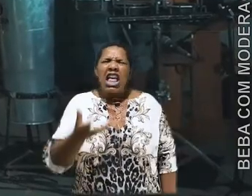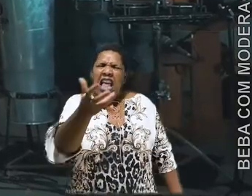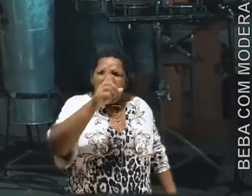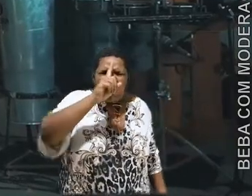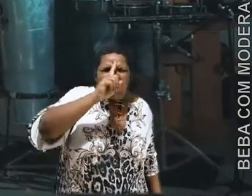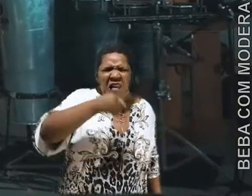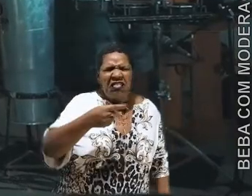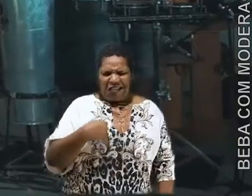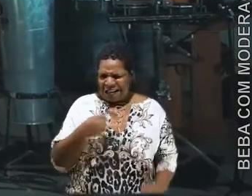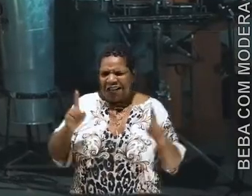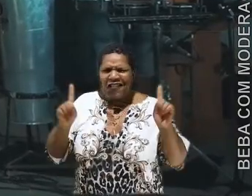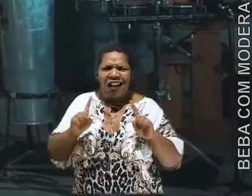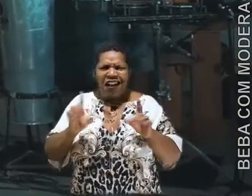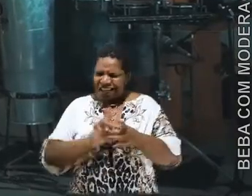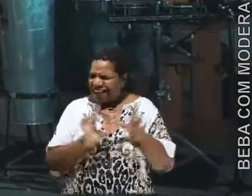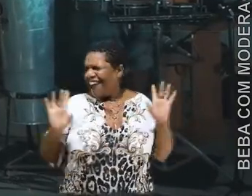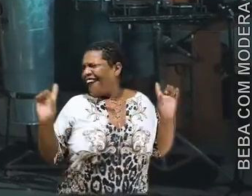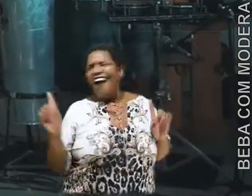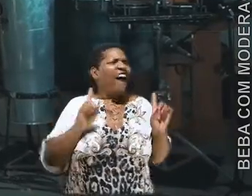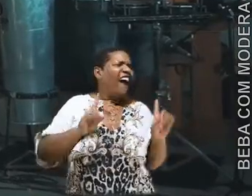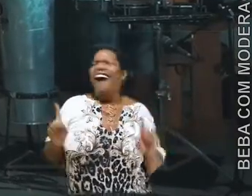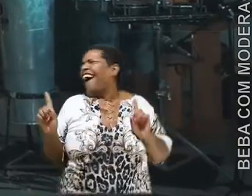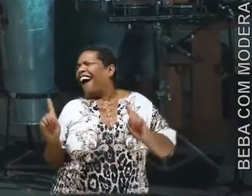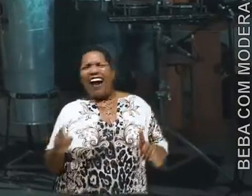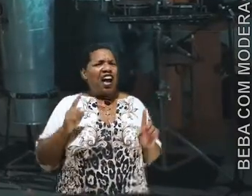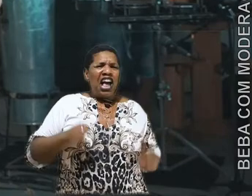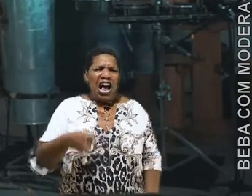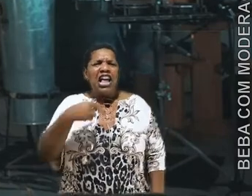Manda mas eu não vou